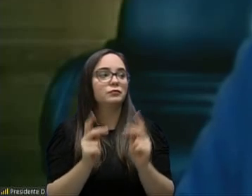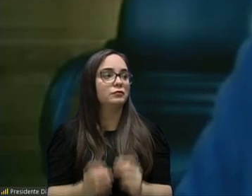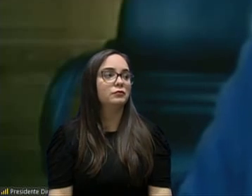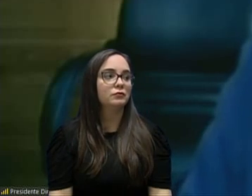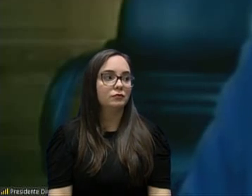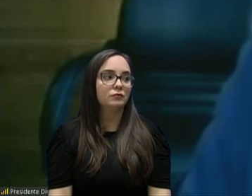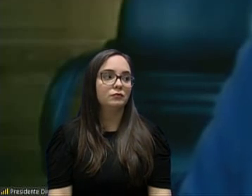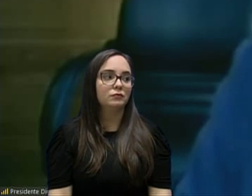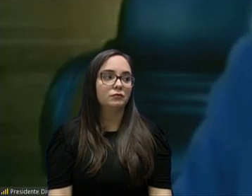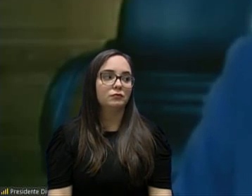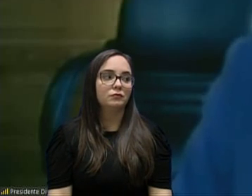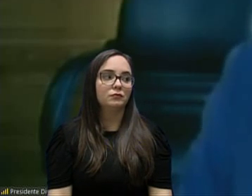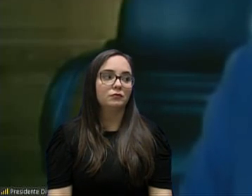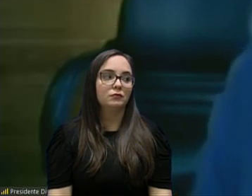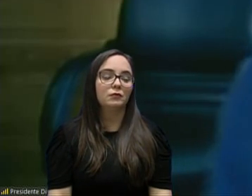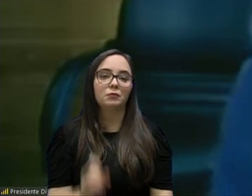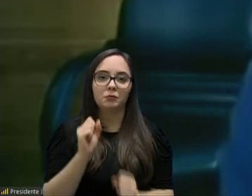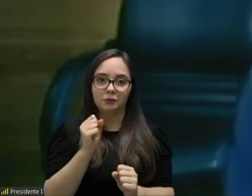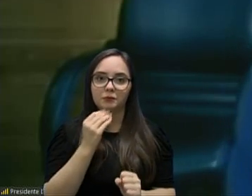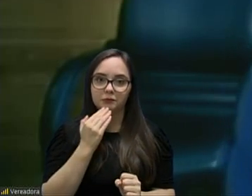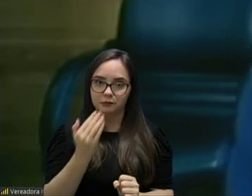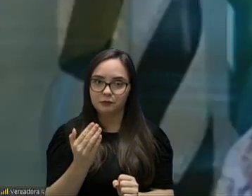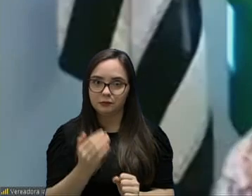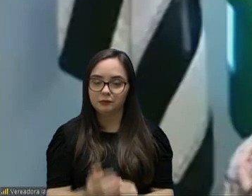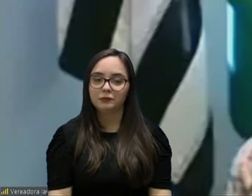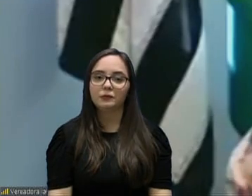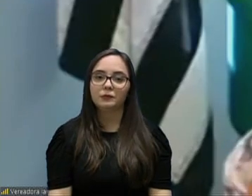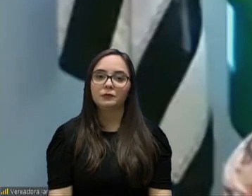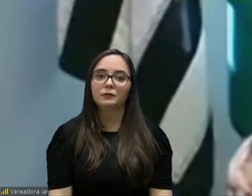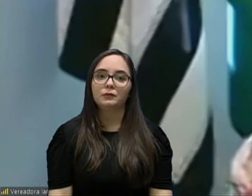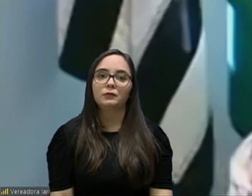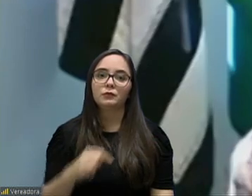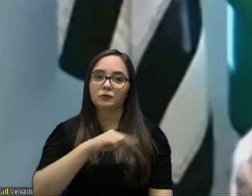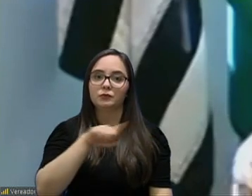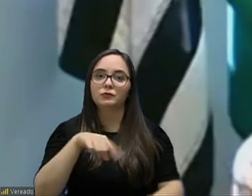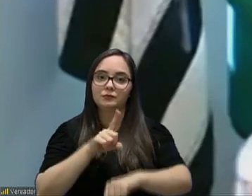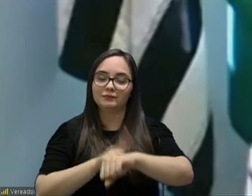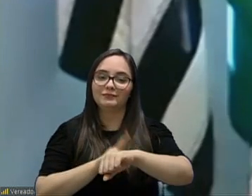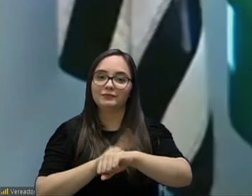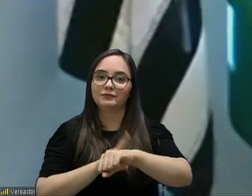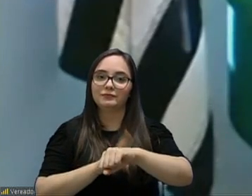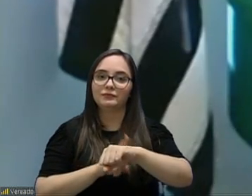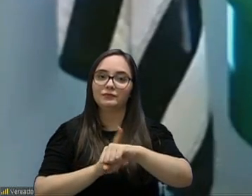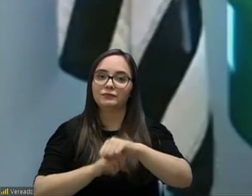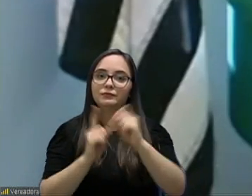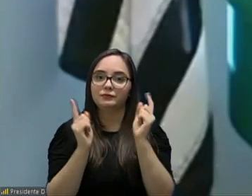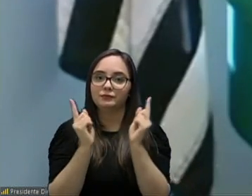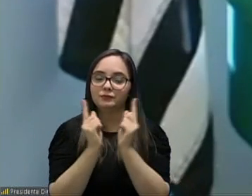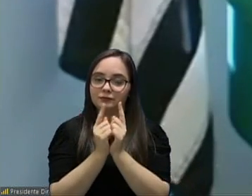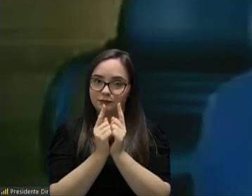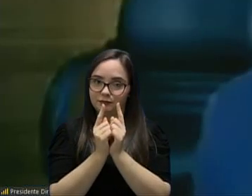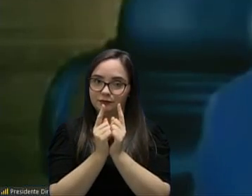Vereadora, deixa eu fazer uma solicitação para a senhora. Pois não. O nosso tempo é escasso.